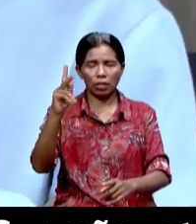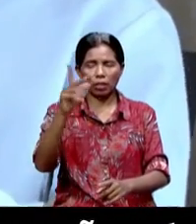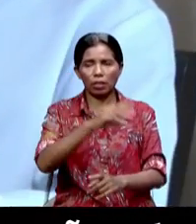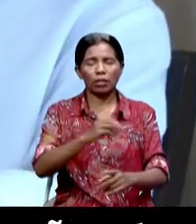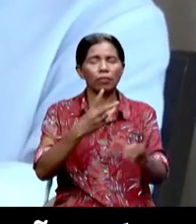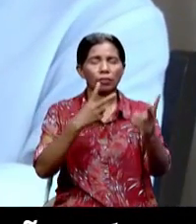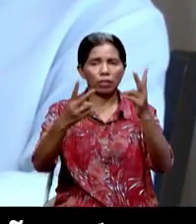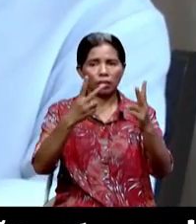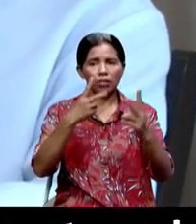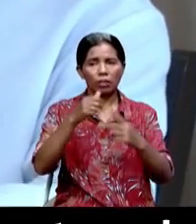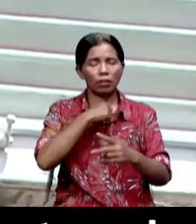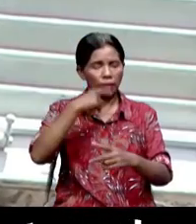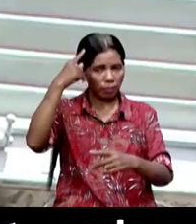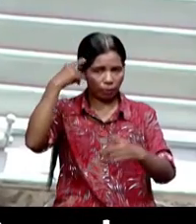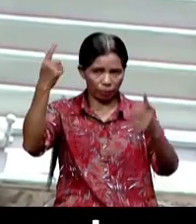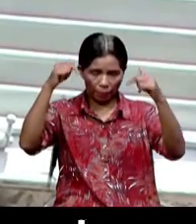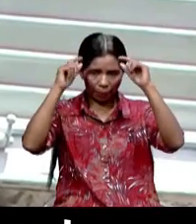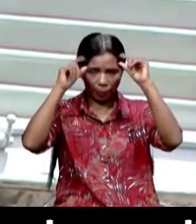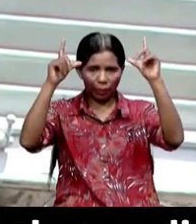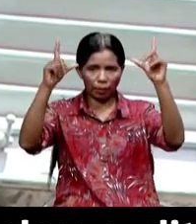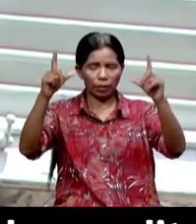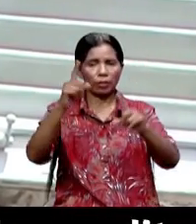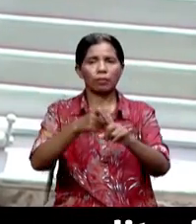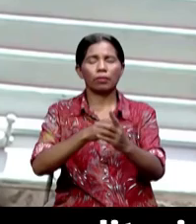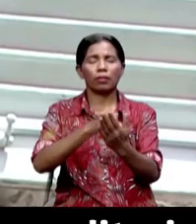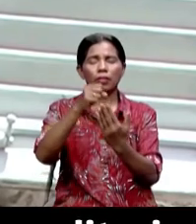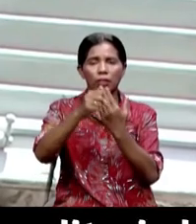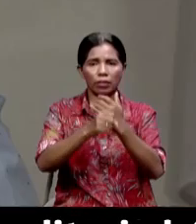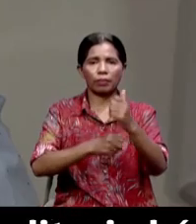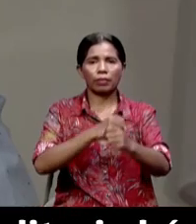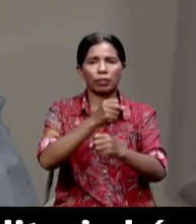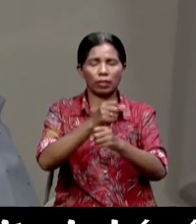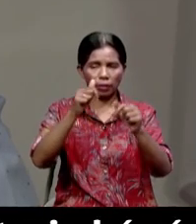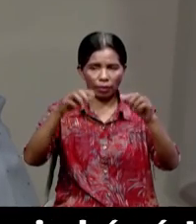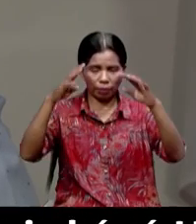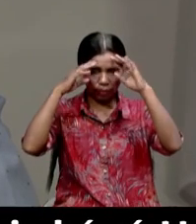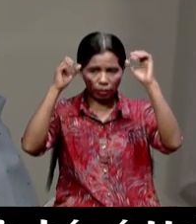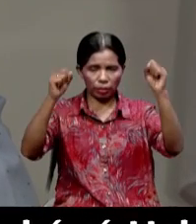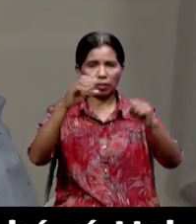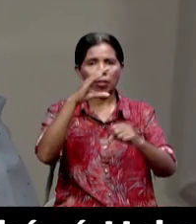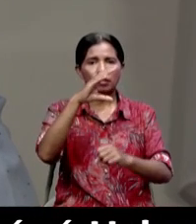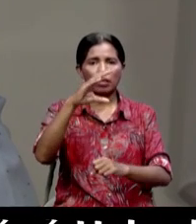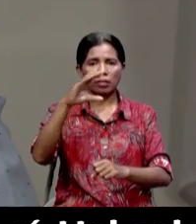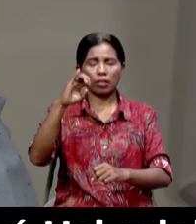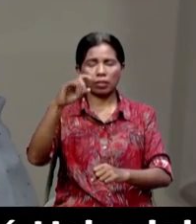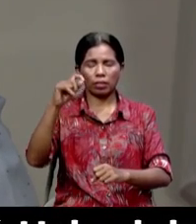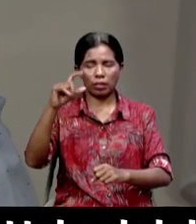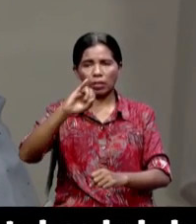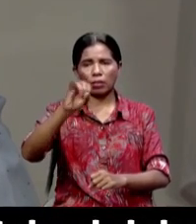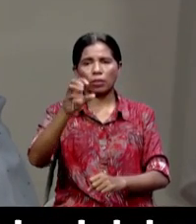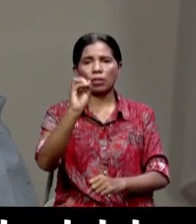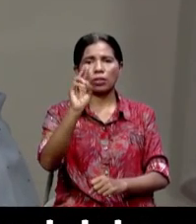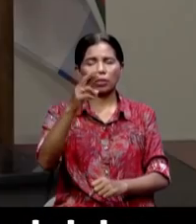sua santidade Papa Francisco mai Timor-Leste e a fulan setembro tinané. Presidente CCITL Jorge Manuel